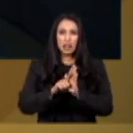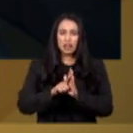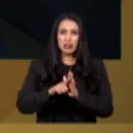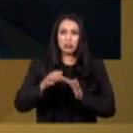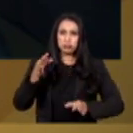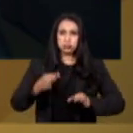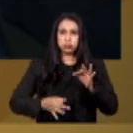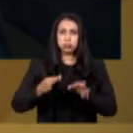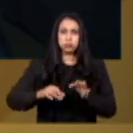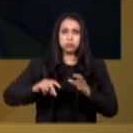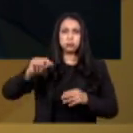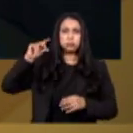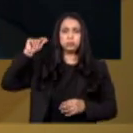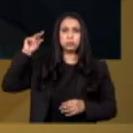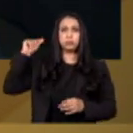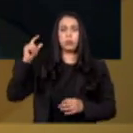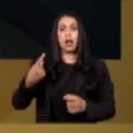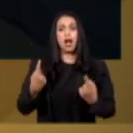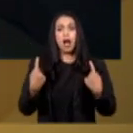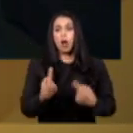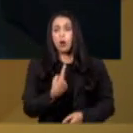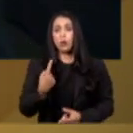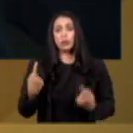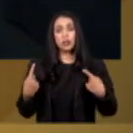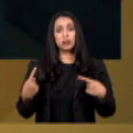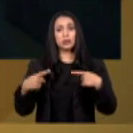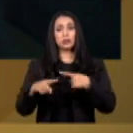antigos a minha única discordância